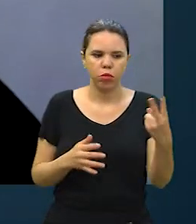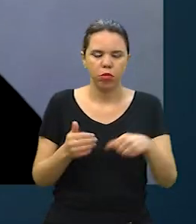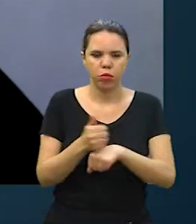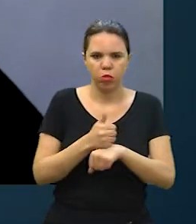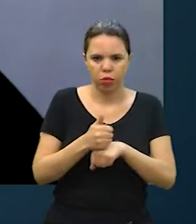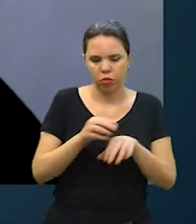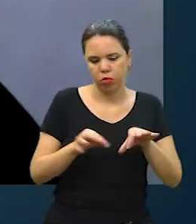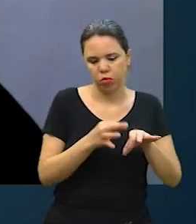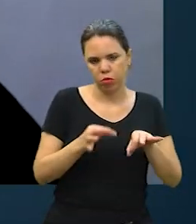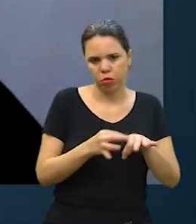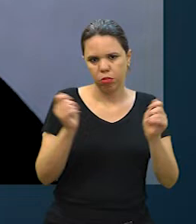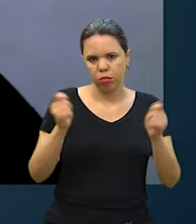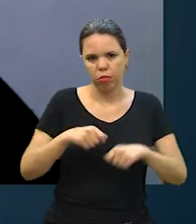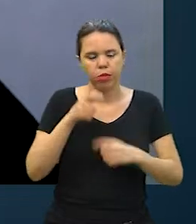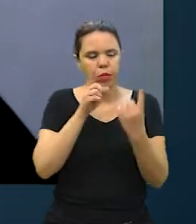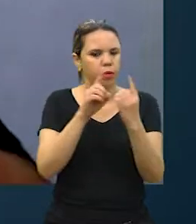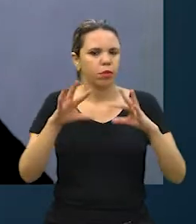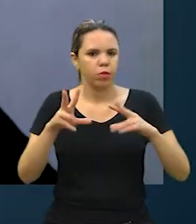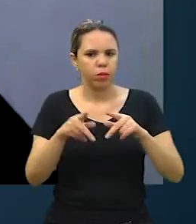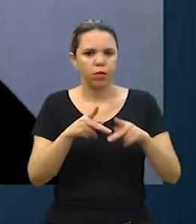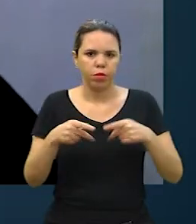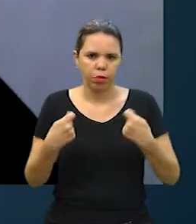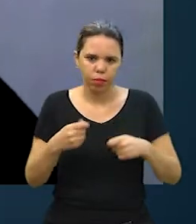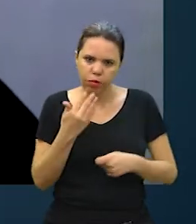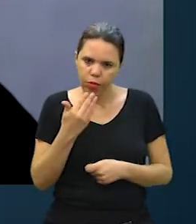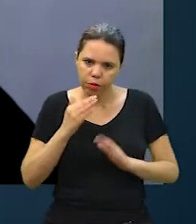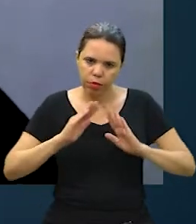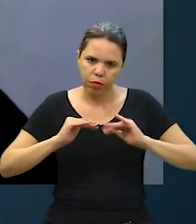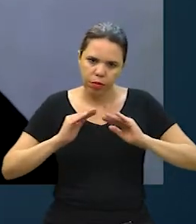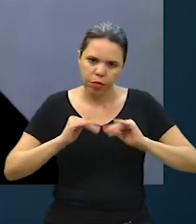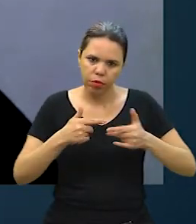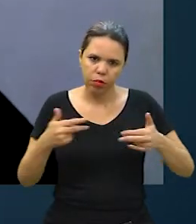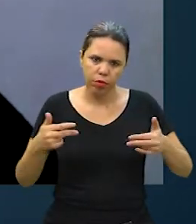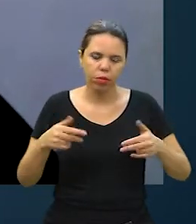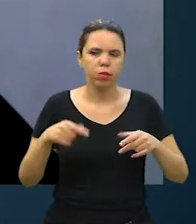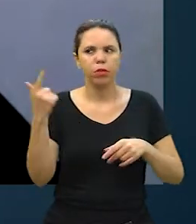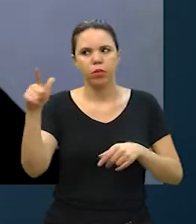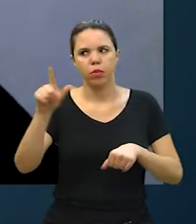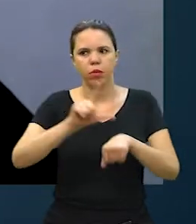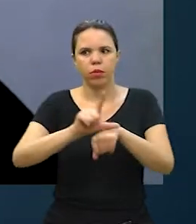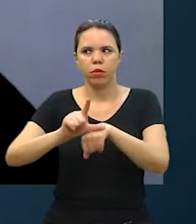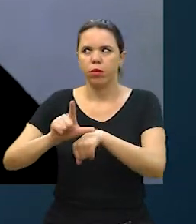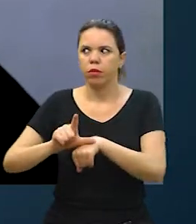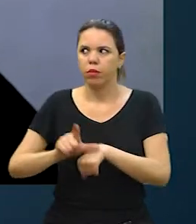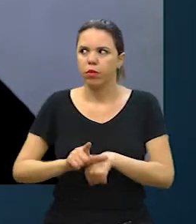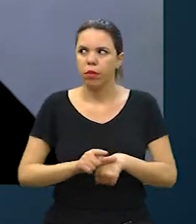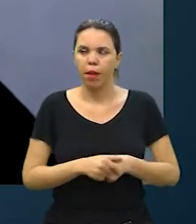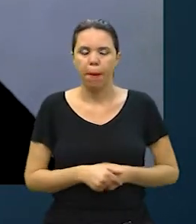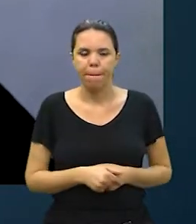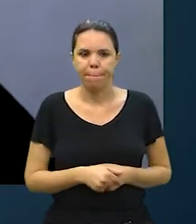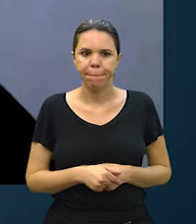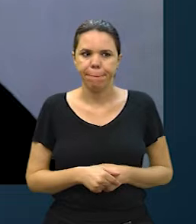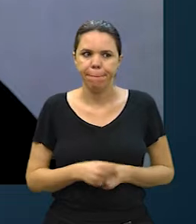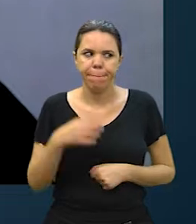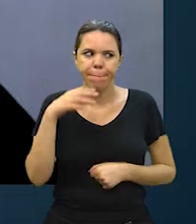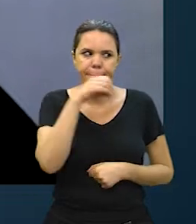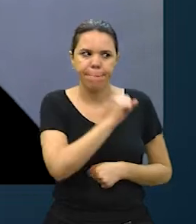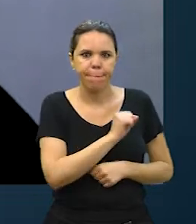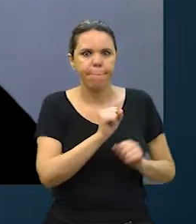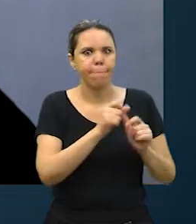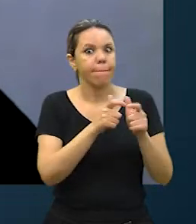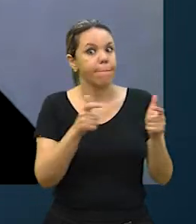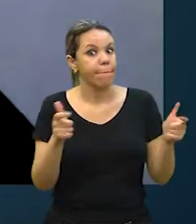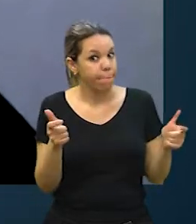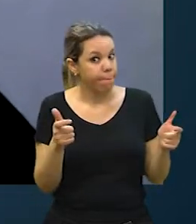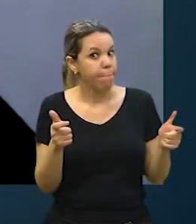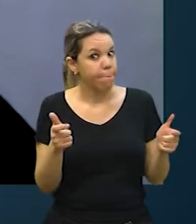gente poder conseguir atender nossa demanda e também alguma demanda de outros lojistas. E, assim, rapidamente